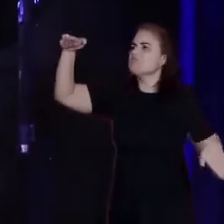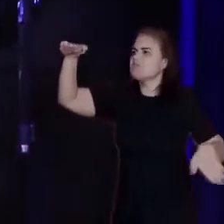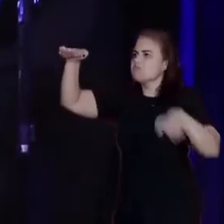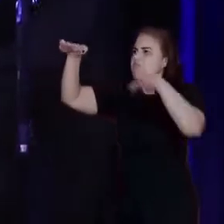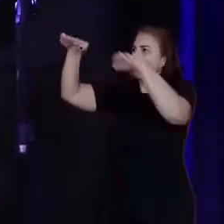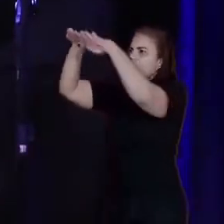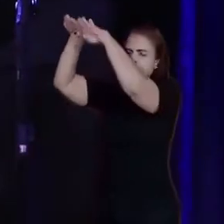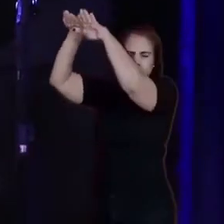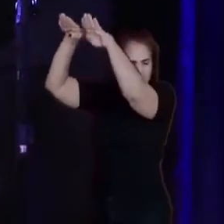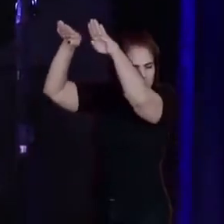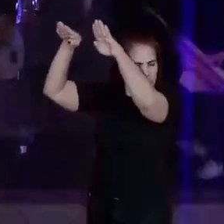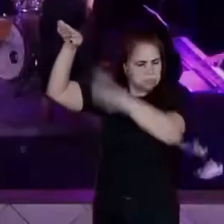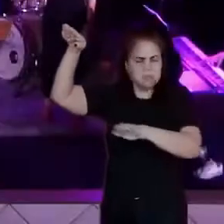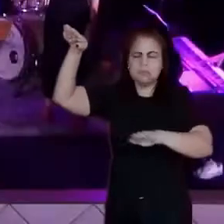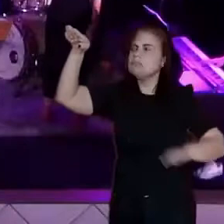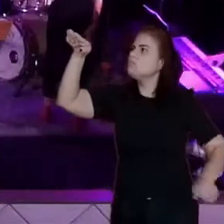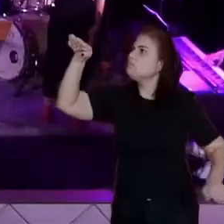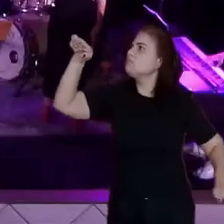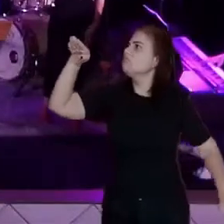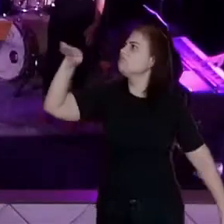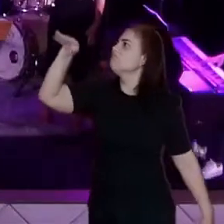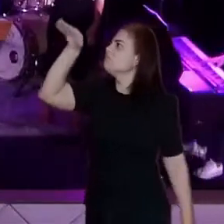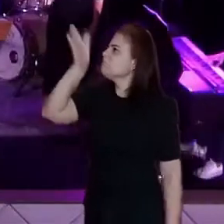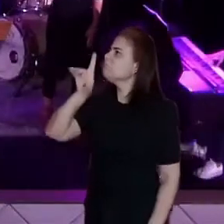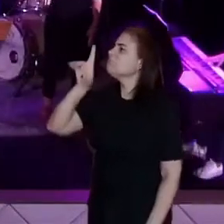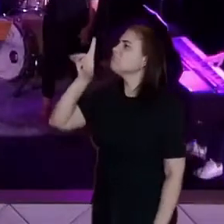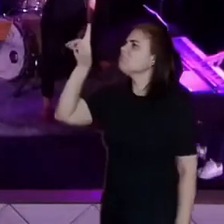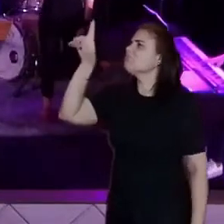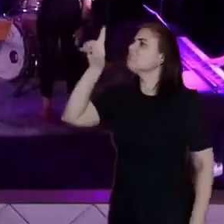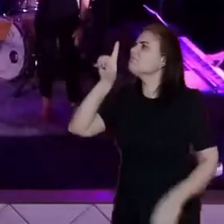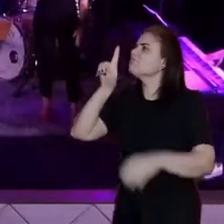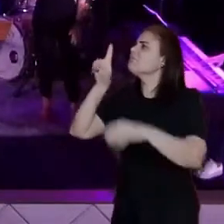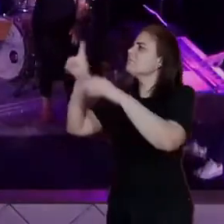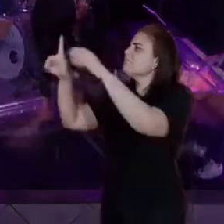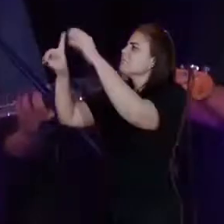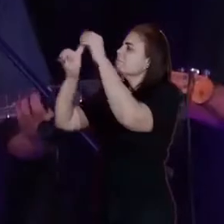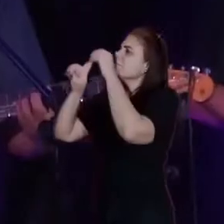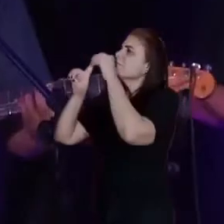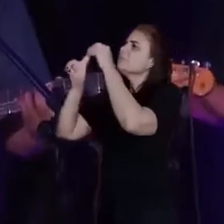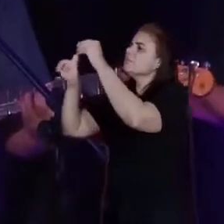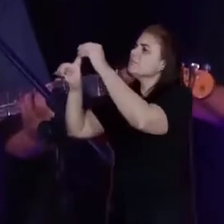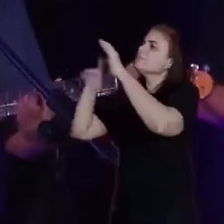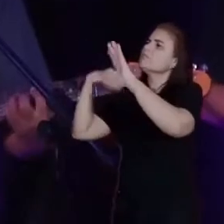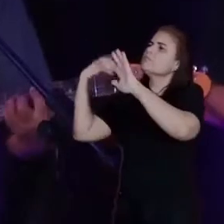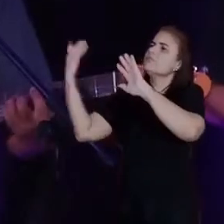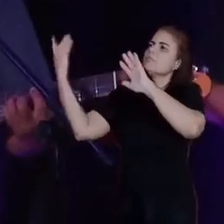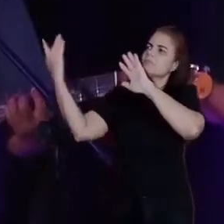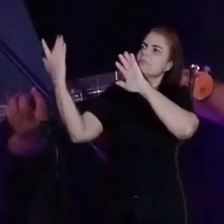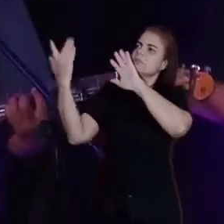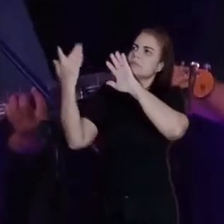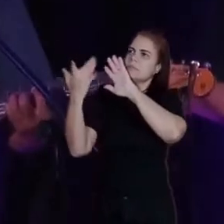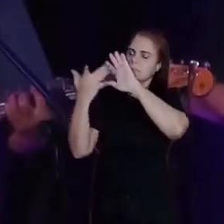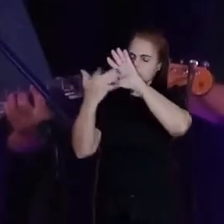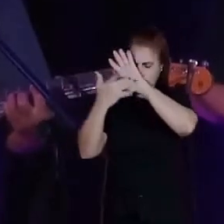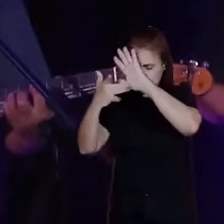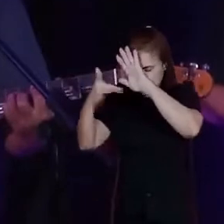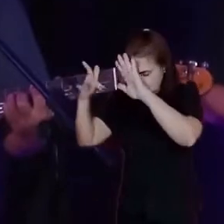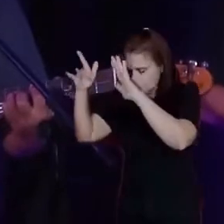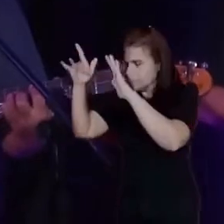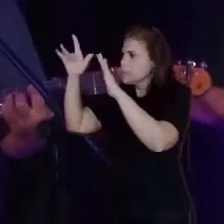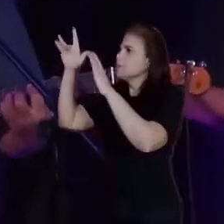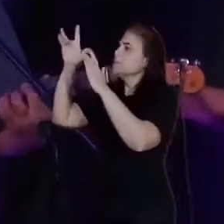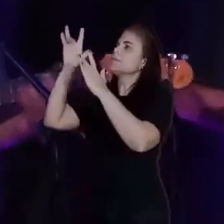meu valor como tu não há outro e umas Eu Posso sugerir